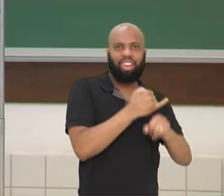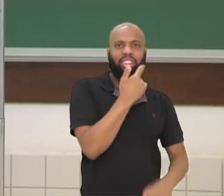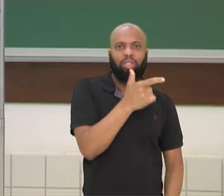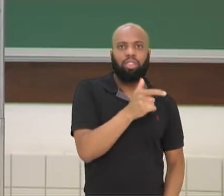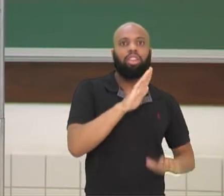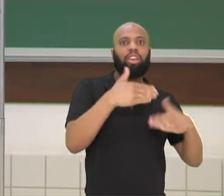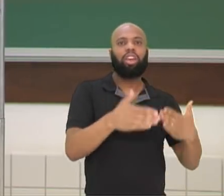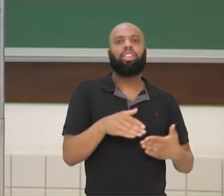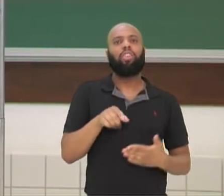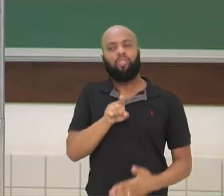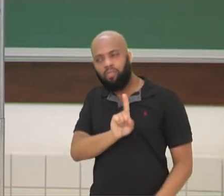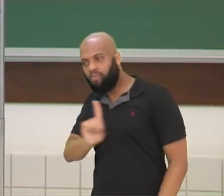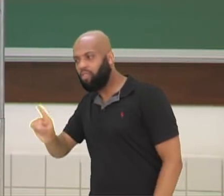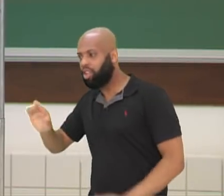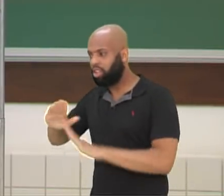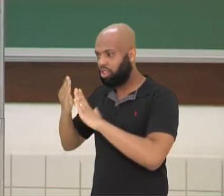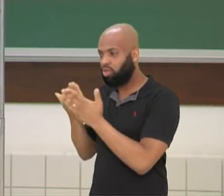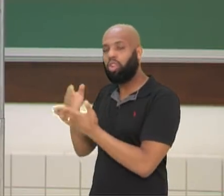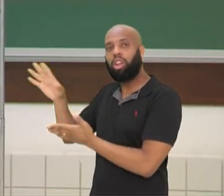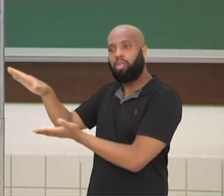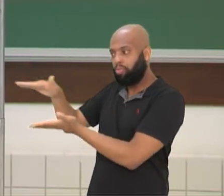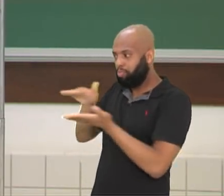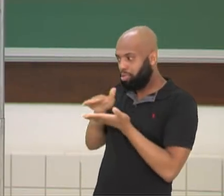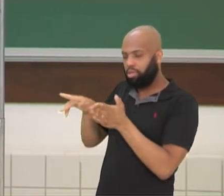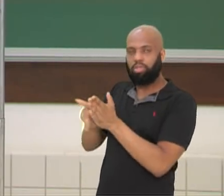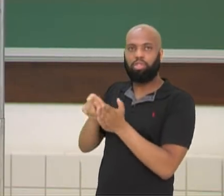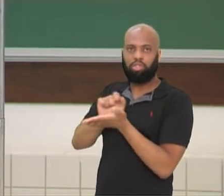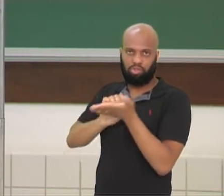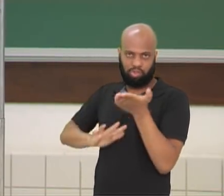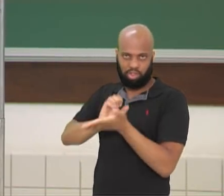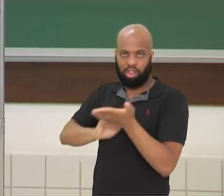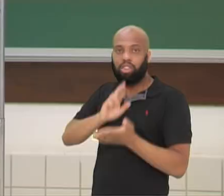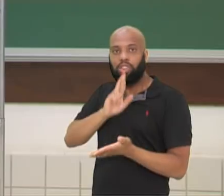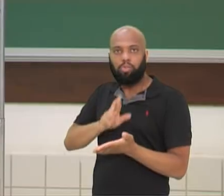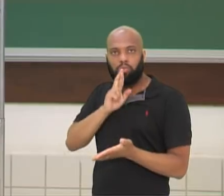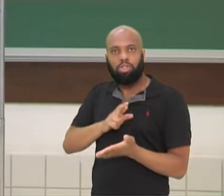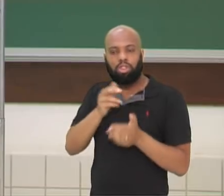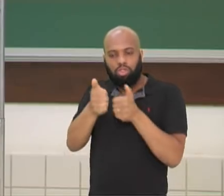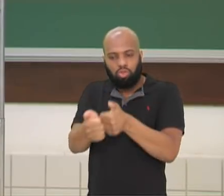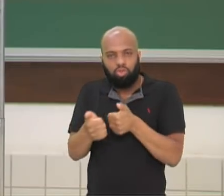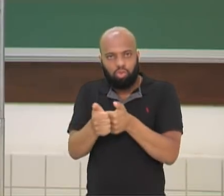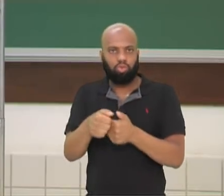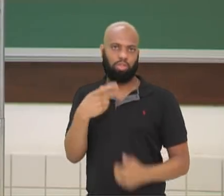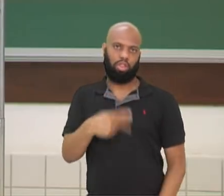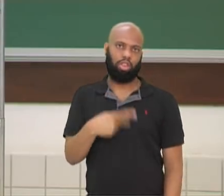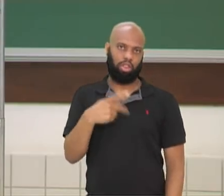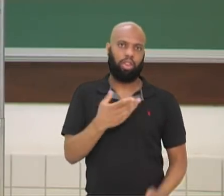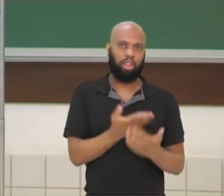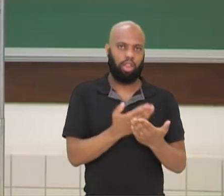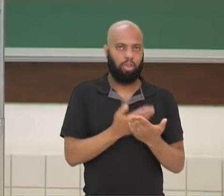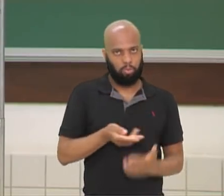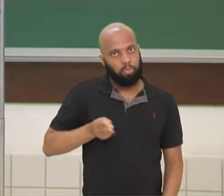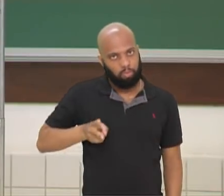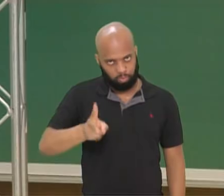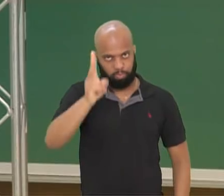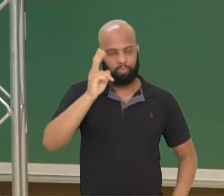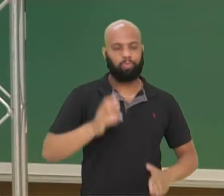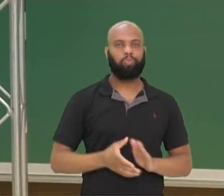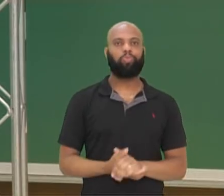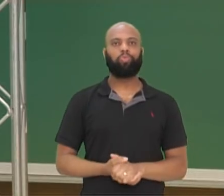aplicativos, retira na escola o material impresso para você poder trabalhar em casa e acompanhar as nossas aulas, tá bom? Vamos dando continuidade